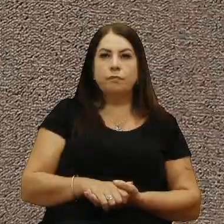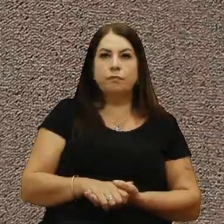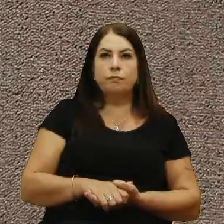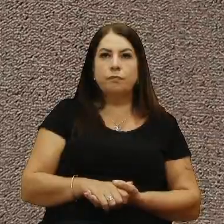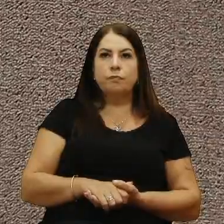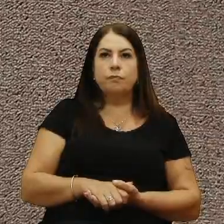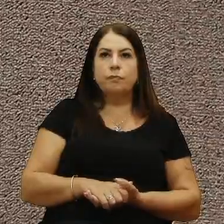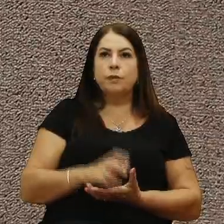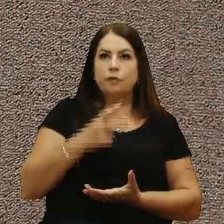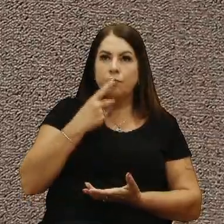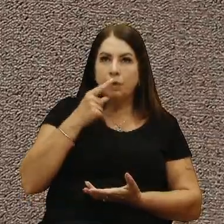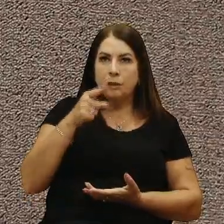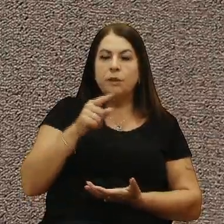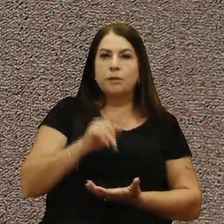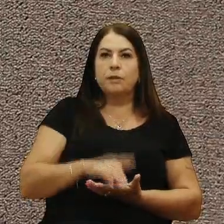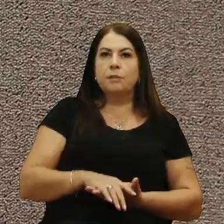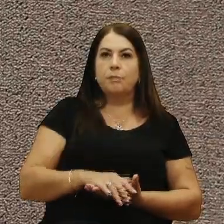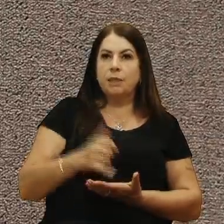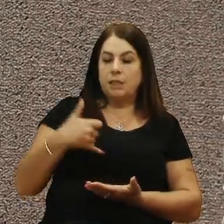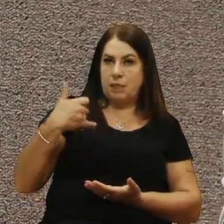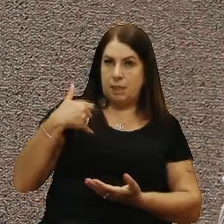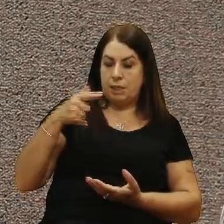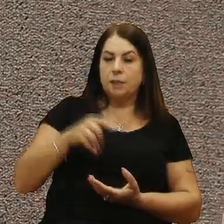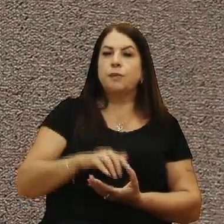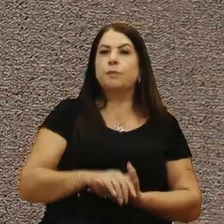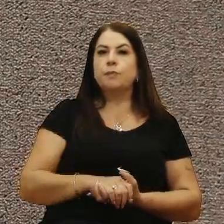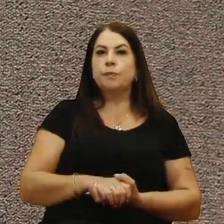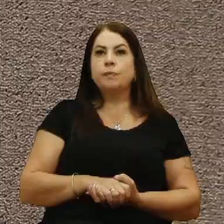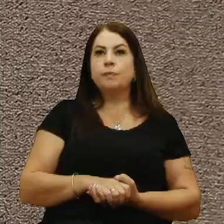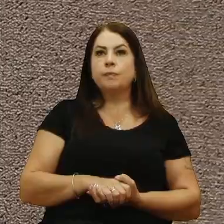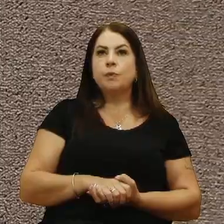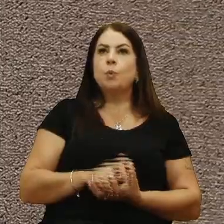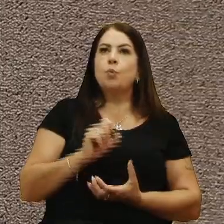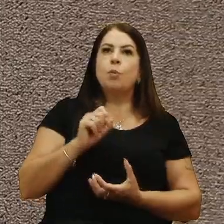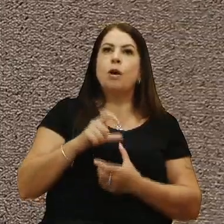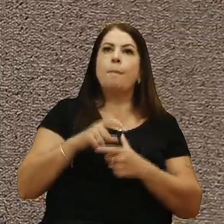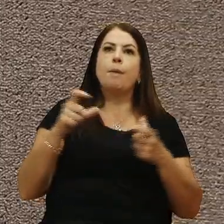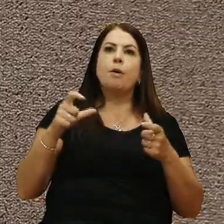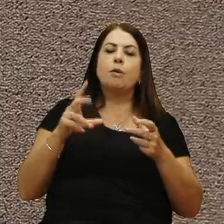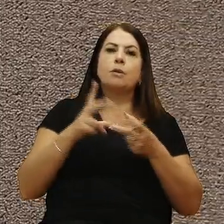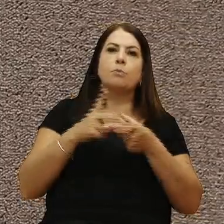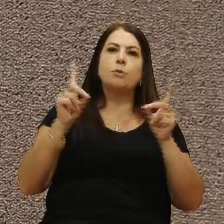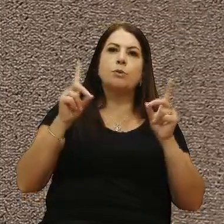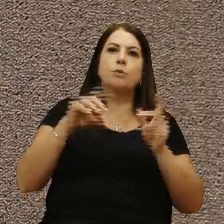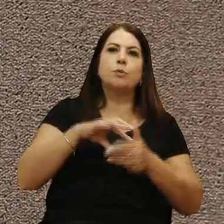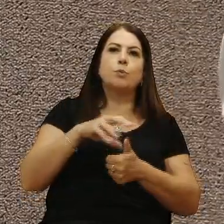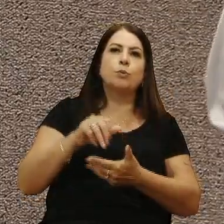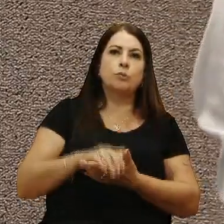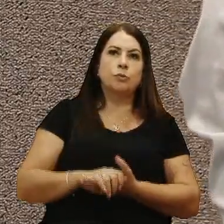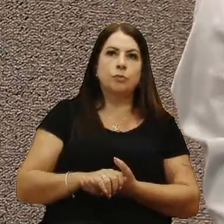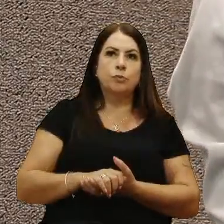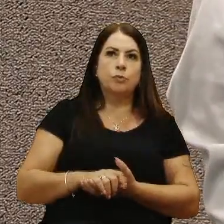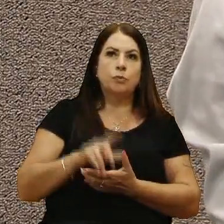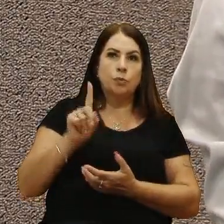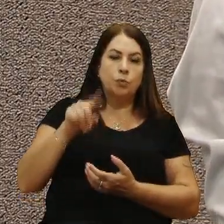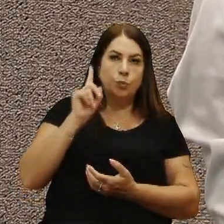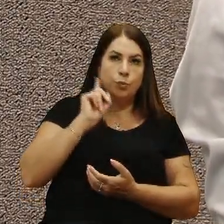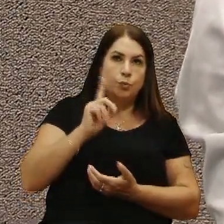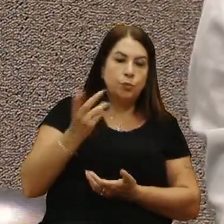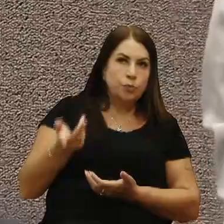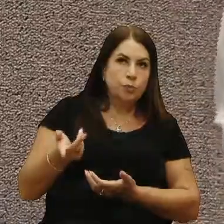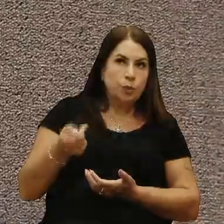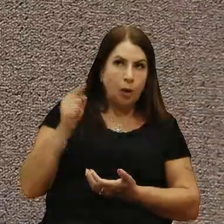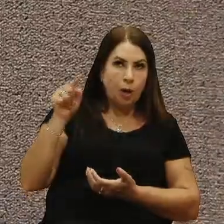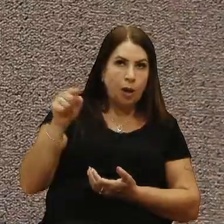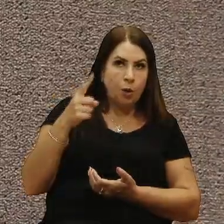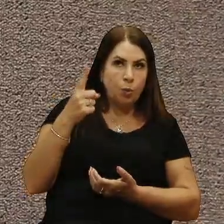quero dizer, a questão da idade, né? Qual é a maior democracia do planeta? Não é os Estados Unidos? Lá